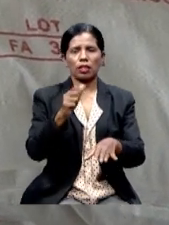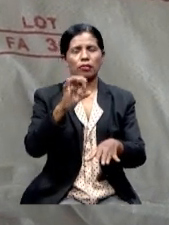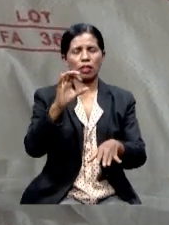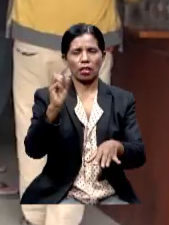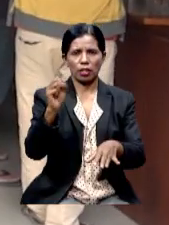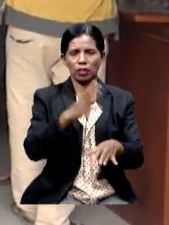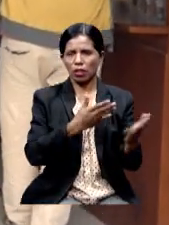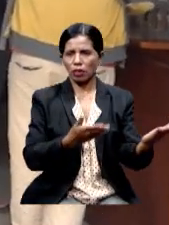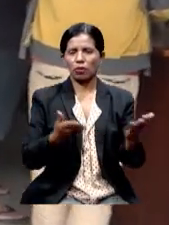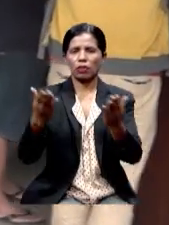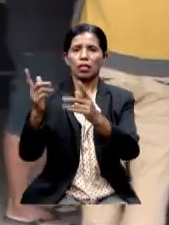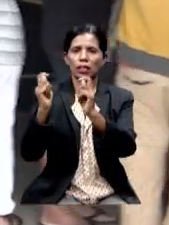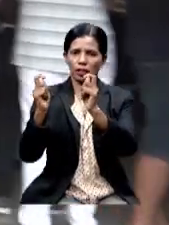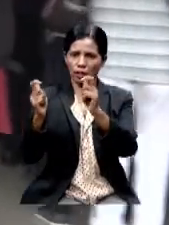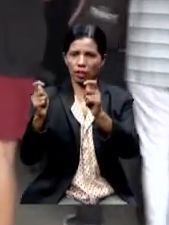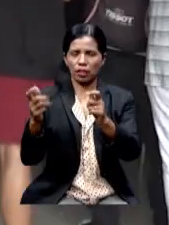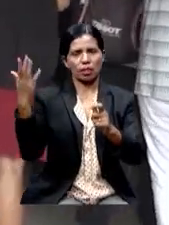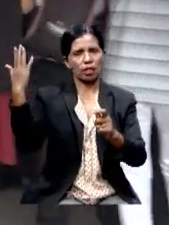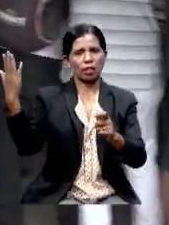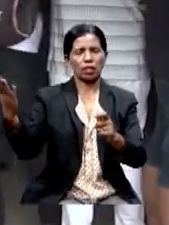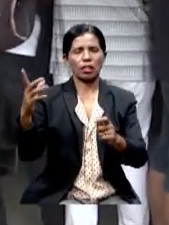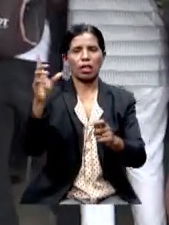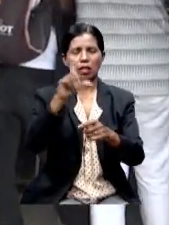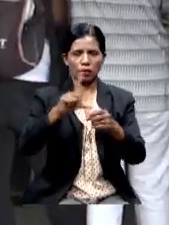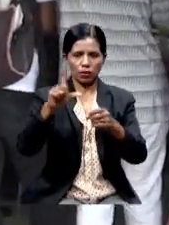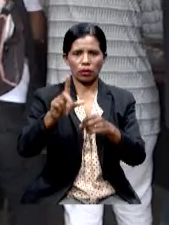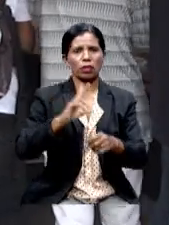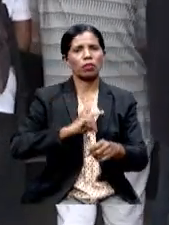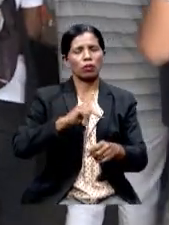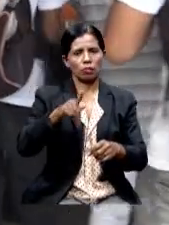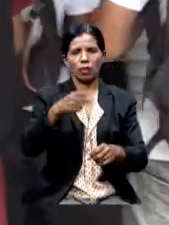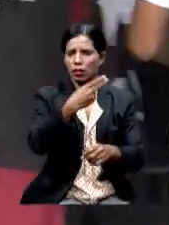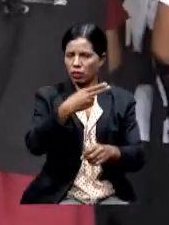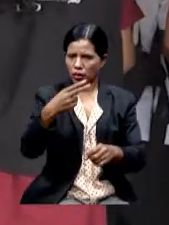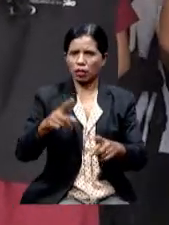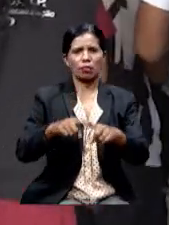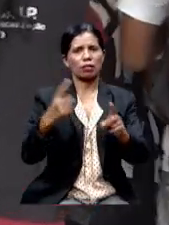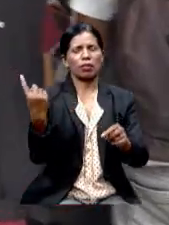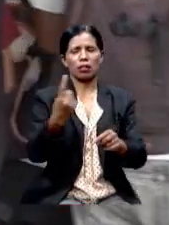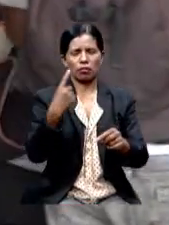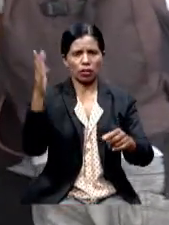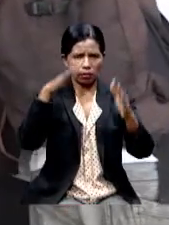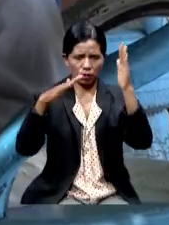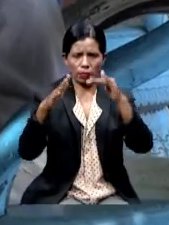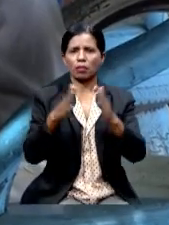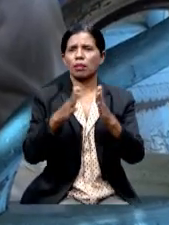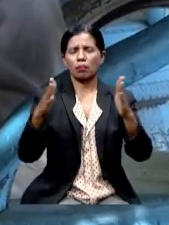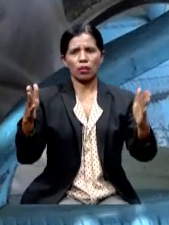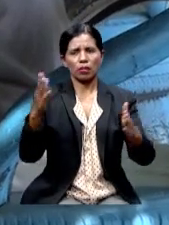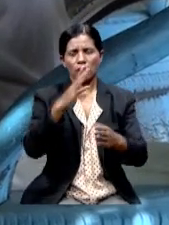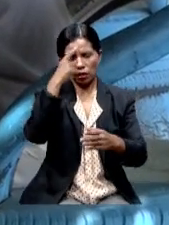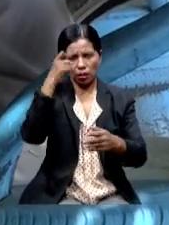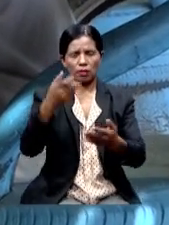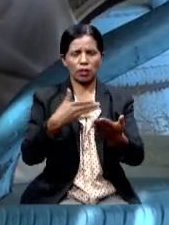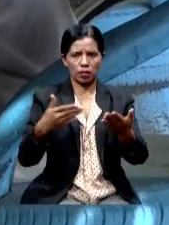haruka mostra ne ba halo teste iha laboratório kupan Indonesia. Mai be idane na fatin sai problema tamba produto balon